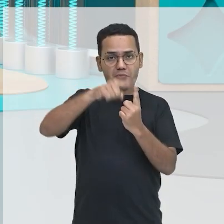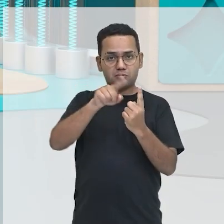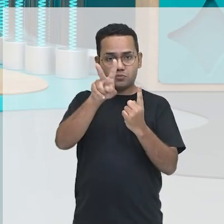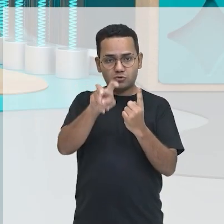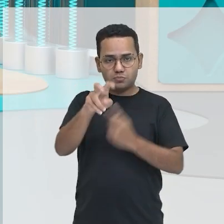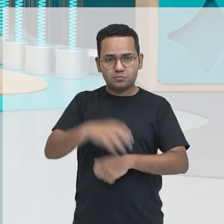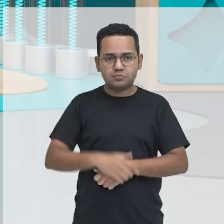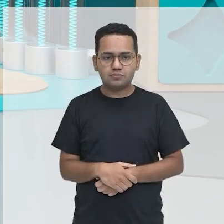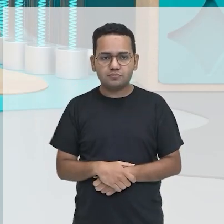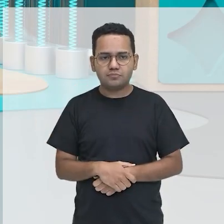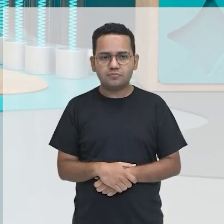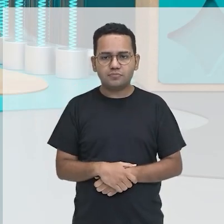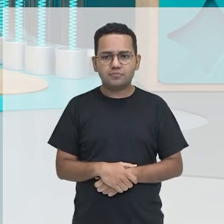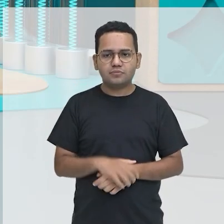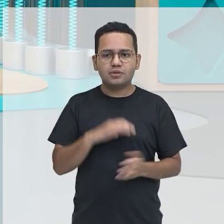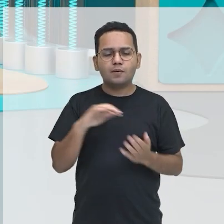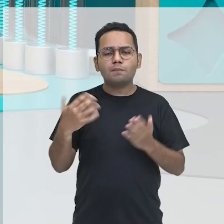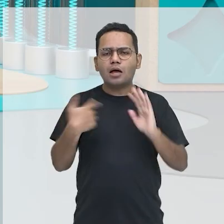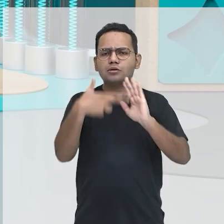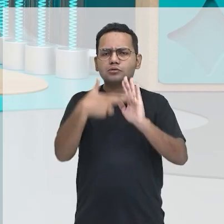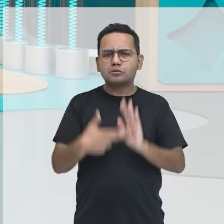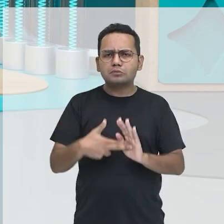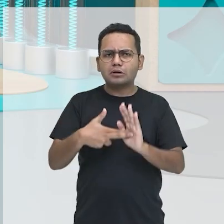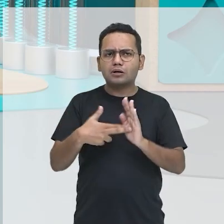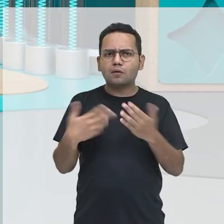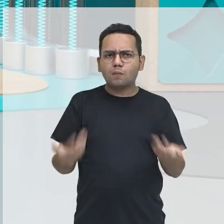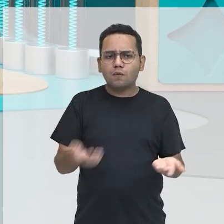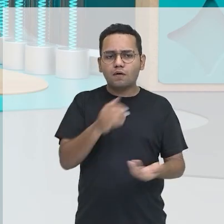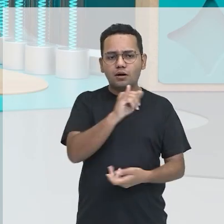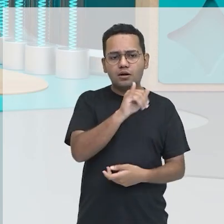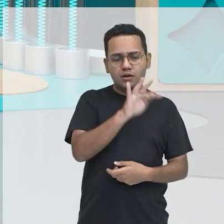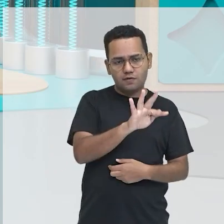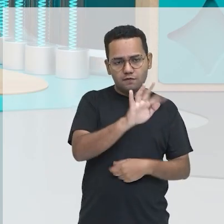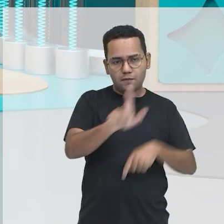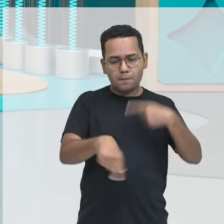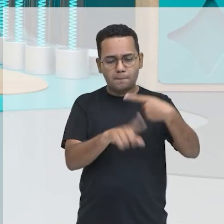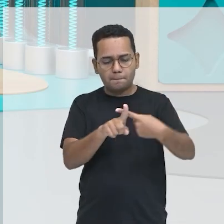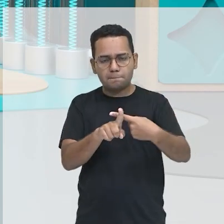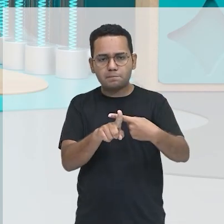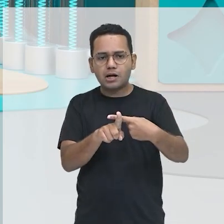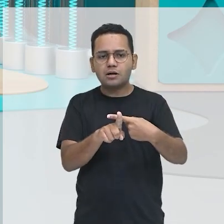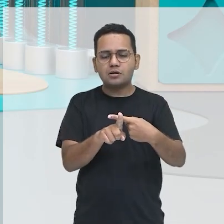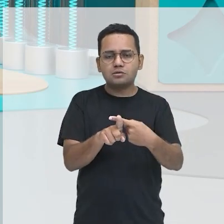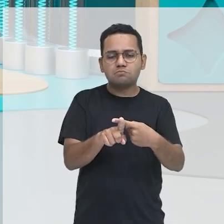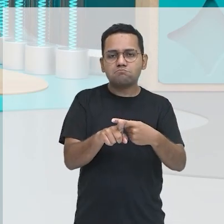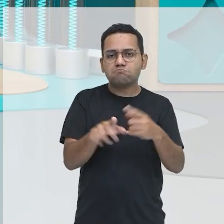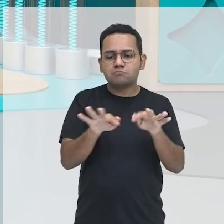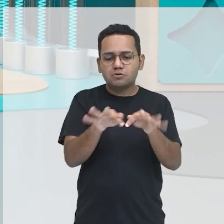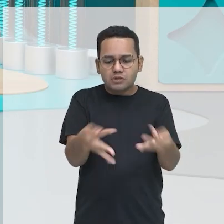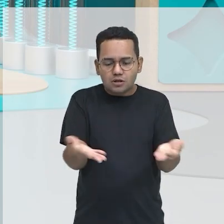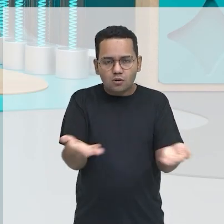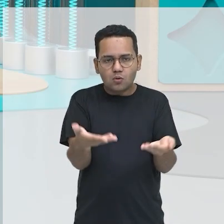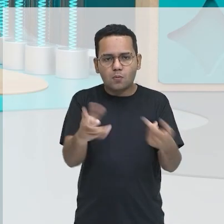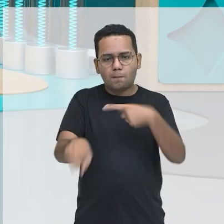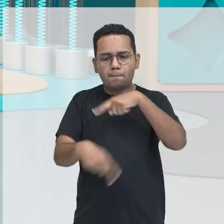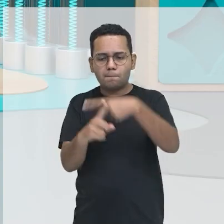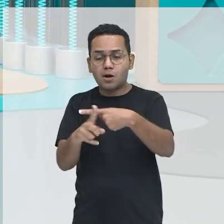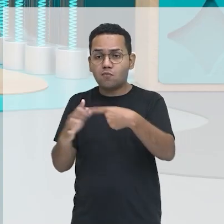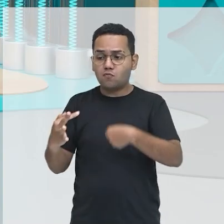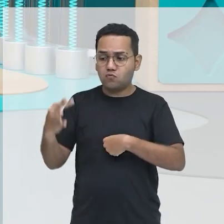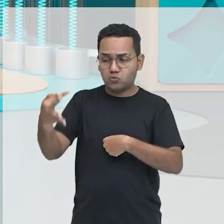if, simple present, que é o presente simples, e simple future, que é o futuro, né? A frase ali, a oração no